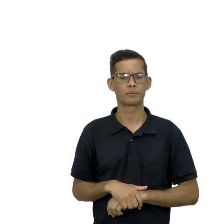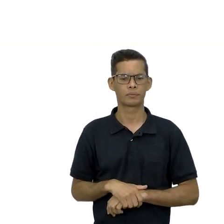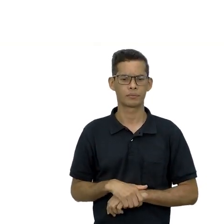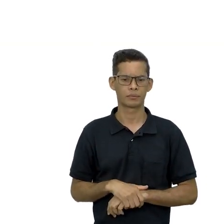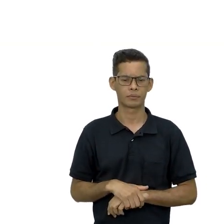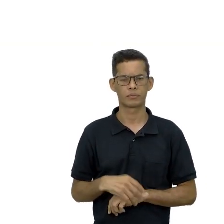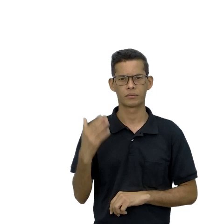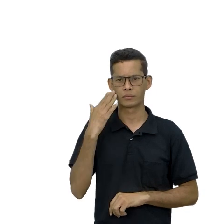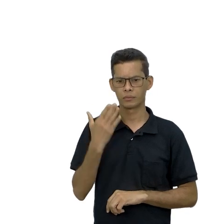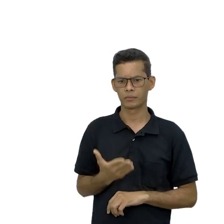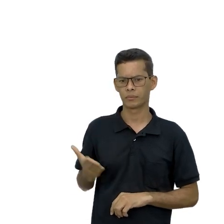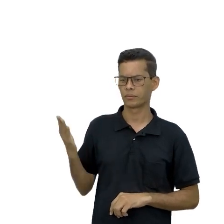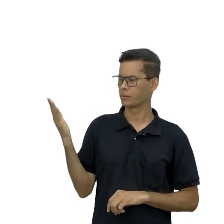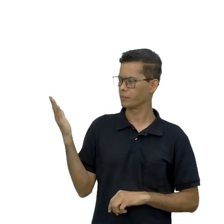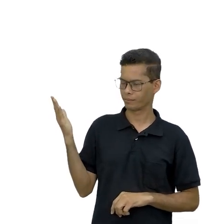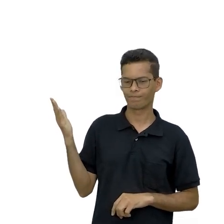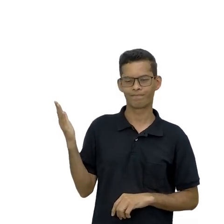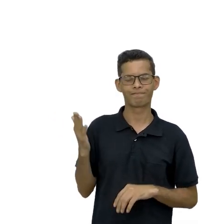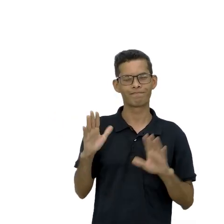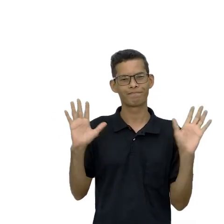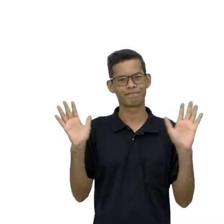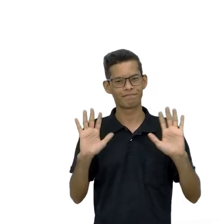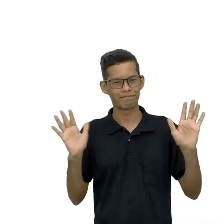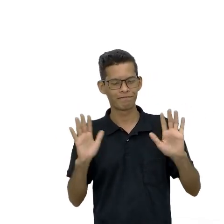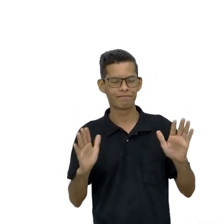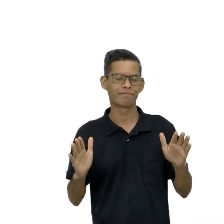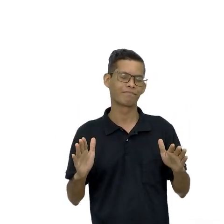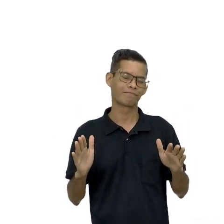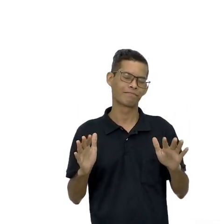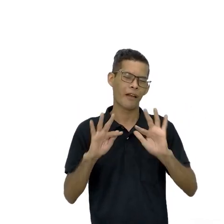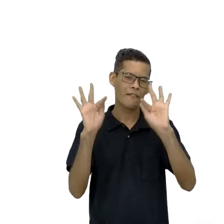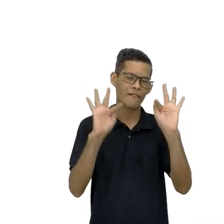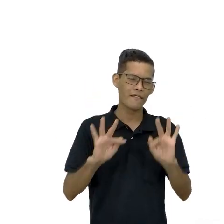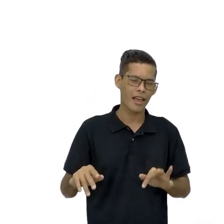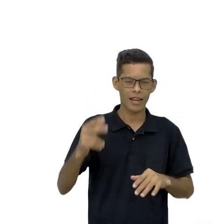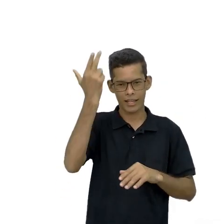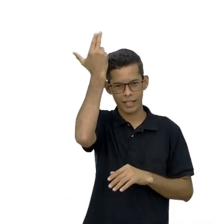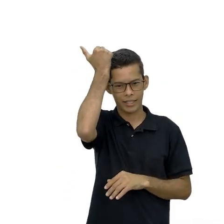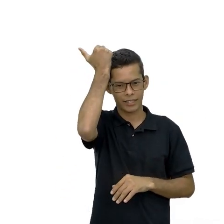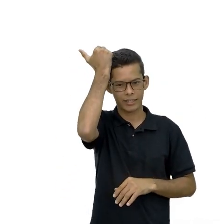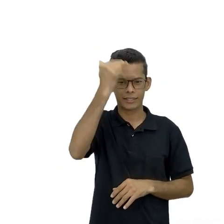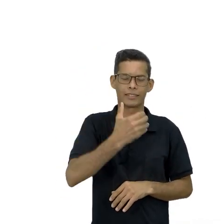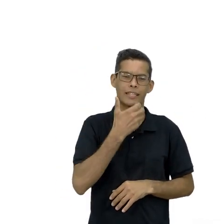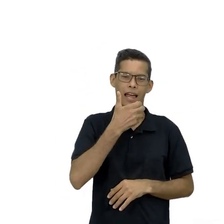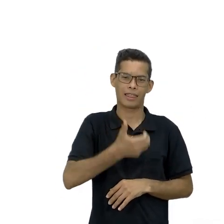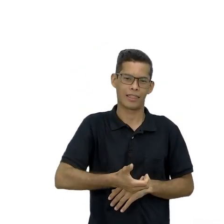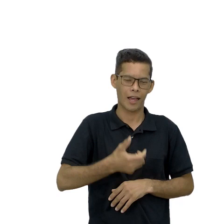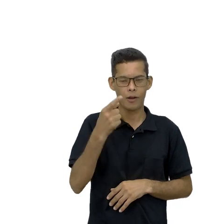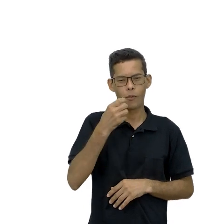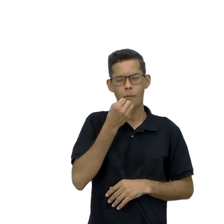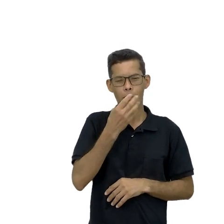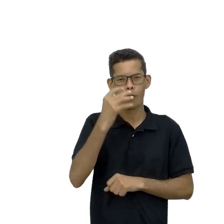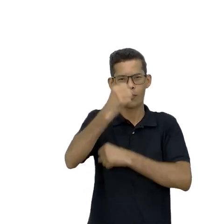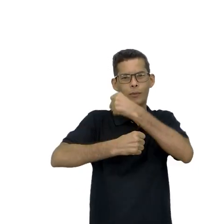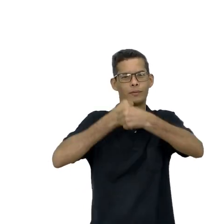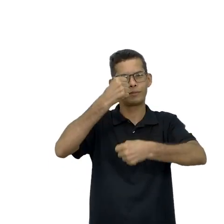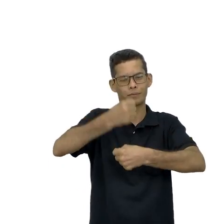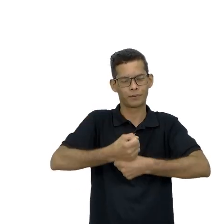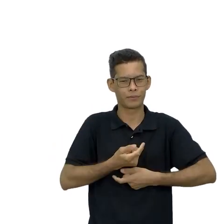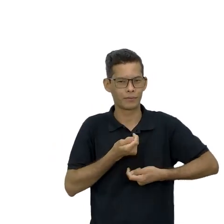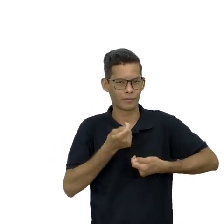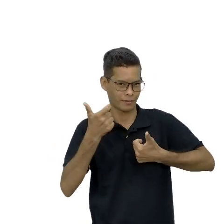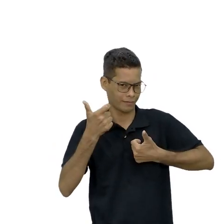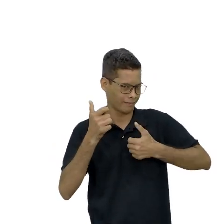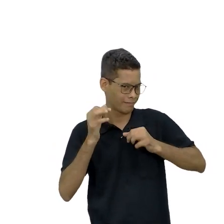E estou encerrando, agradecendo a todos, um feliz Natal, um lindo 2023 para todos vocês, né?